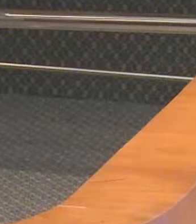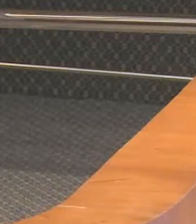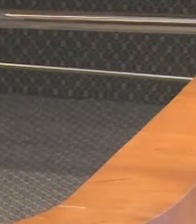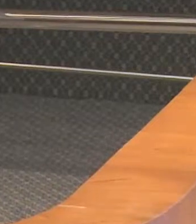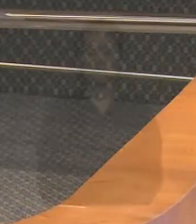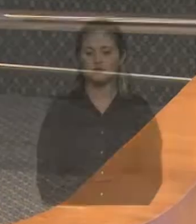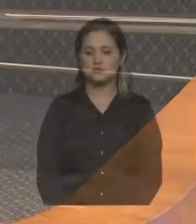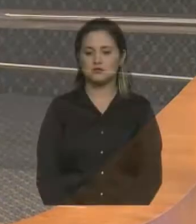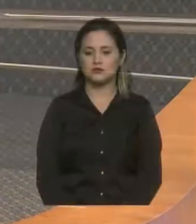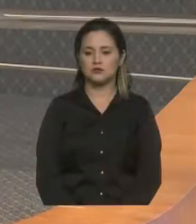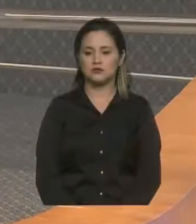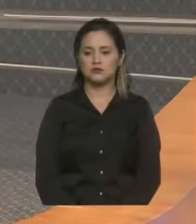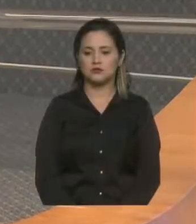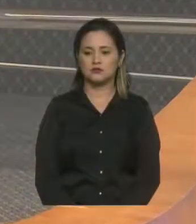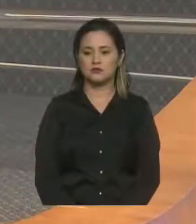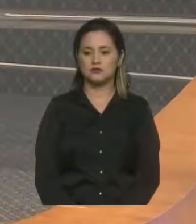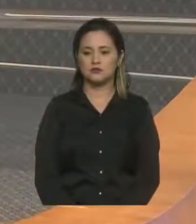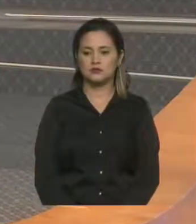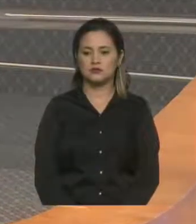Bom dia a todos.